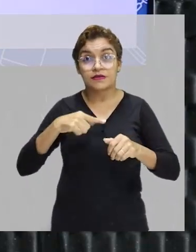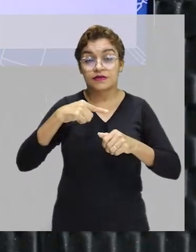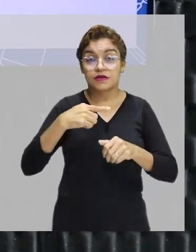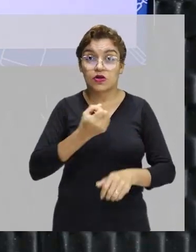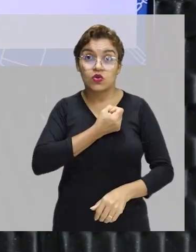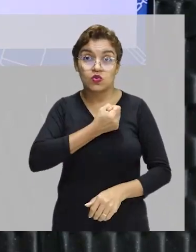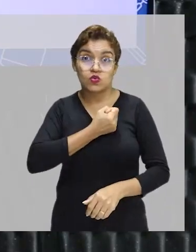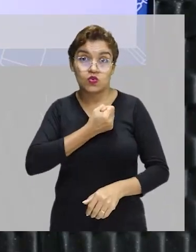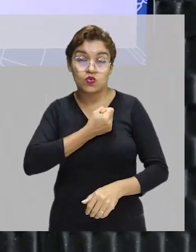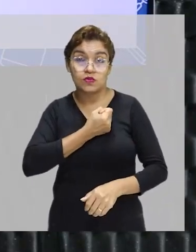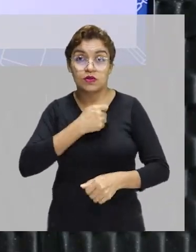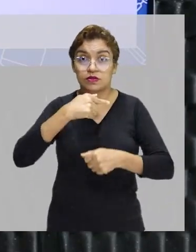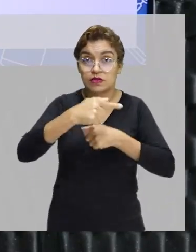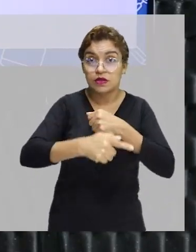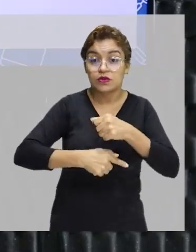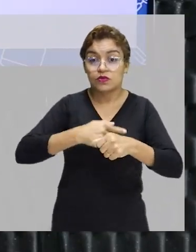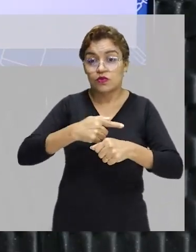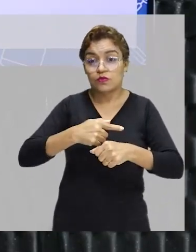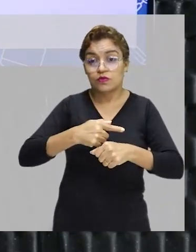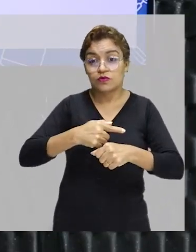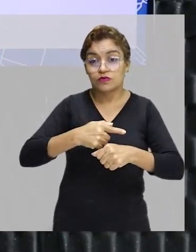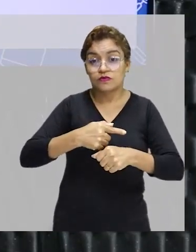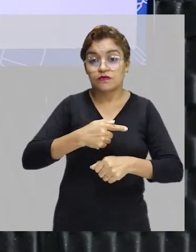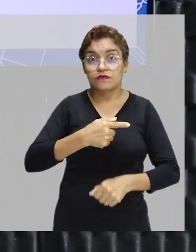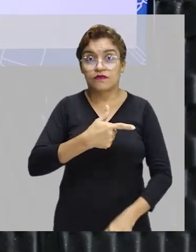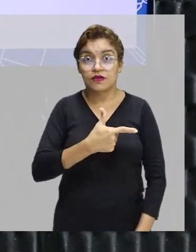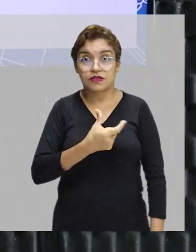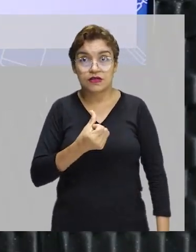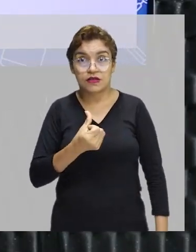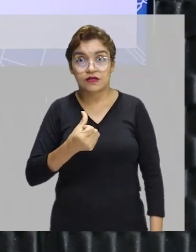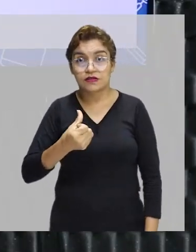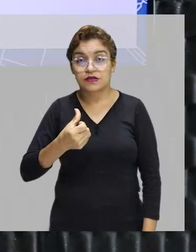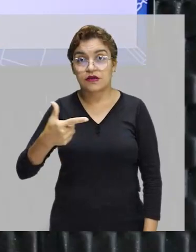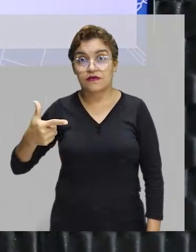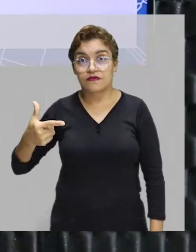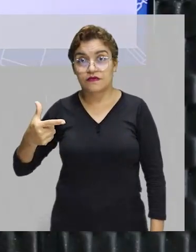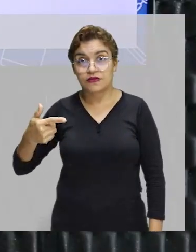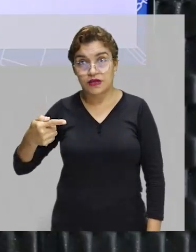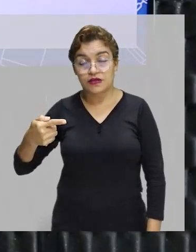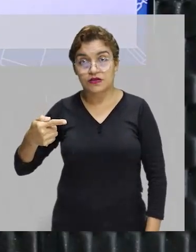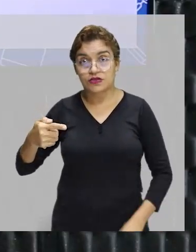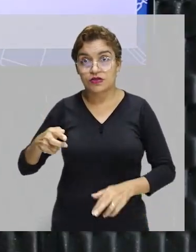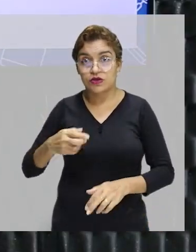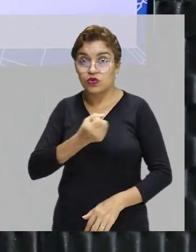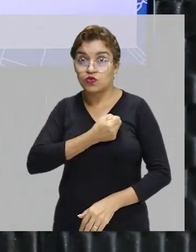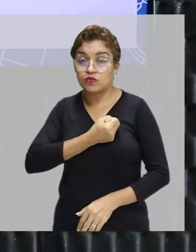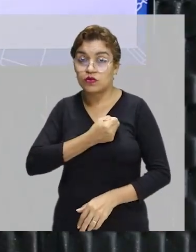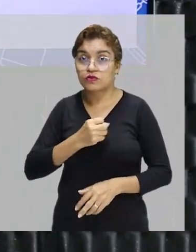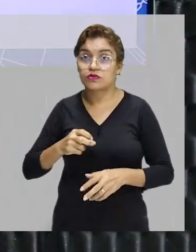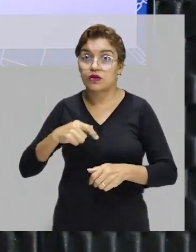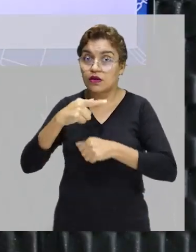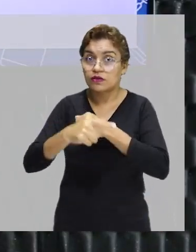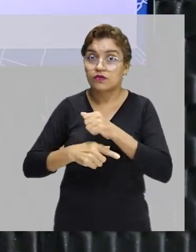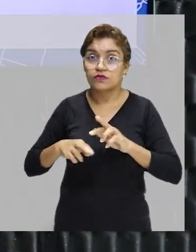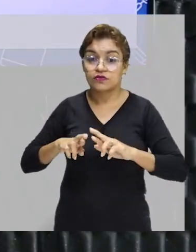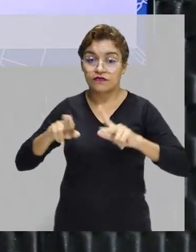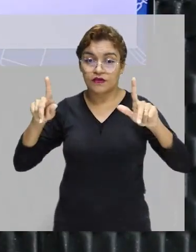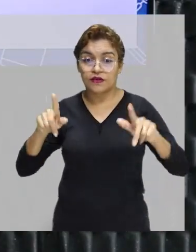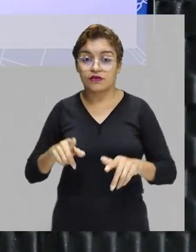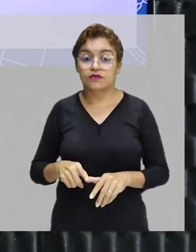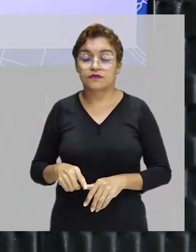atômicos, né, 26 e 27, números atômicos diferentes. Beleza, turminha? Então, a alternativa correta, a